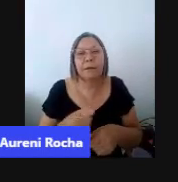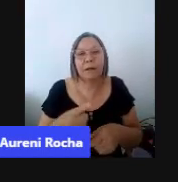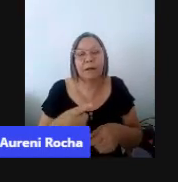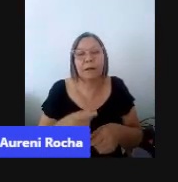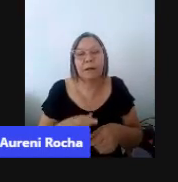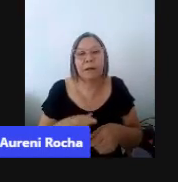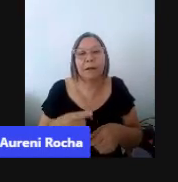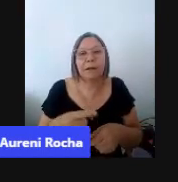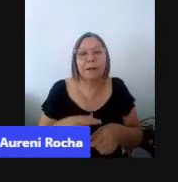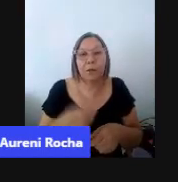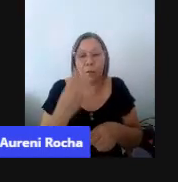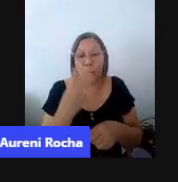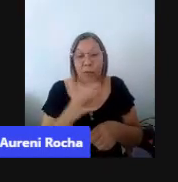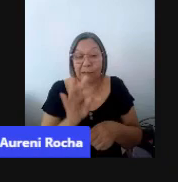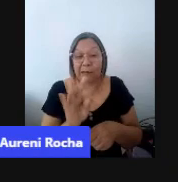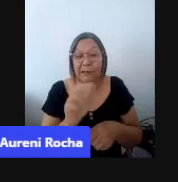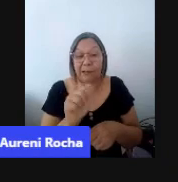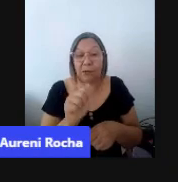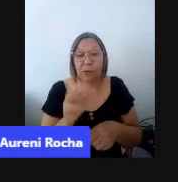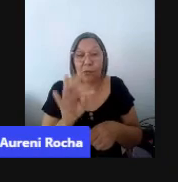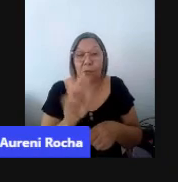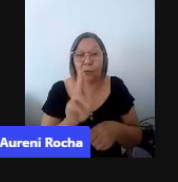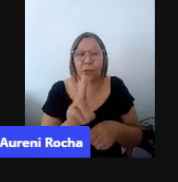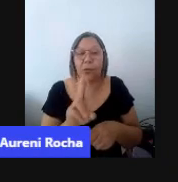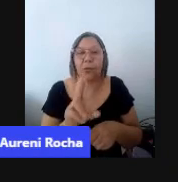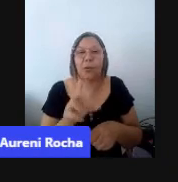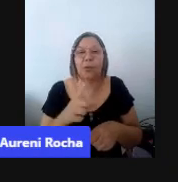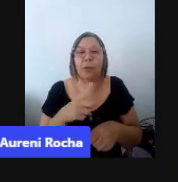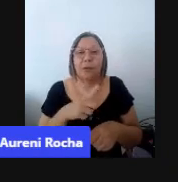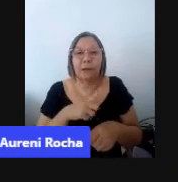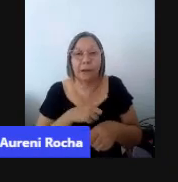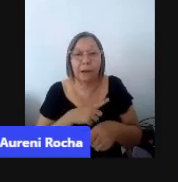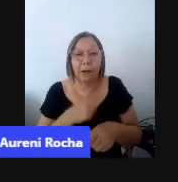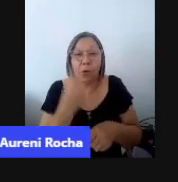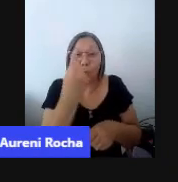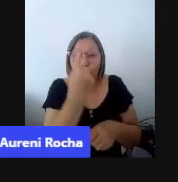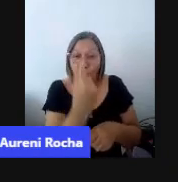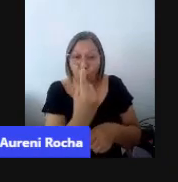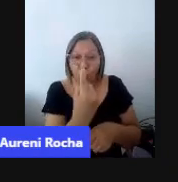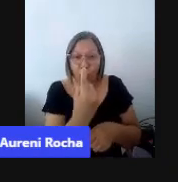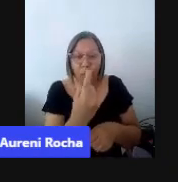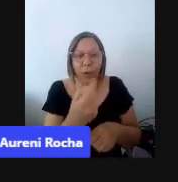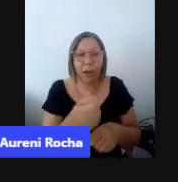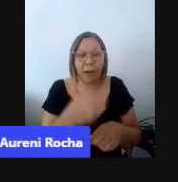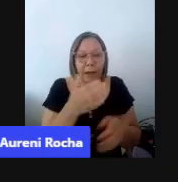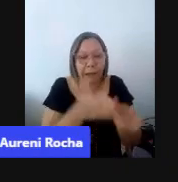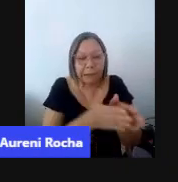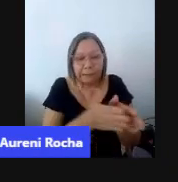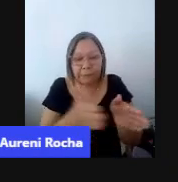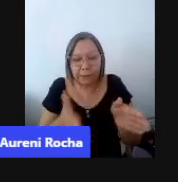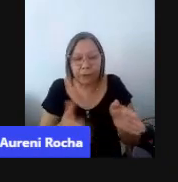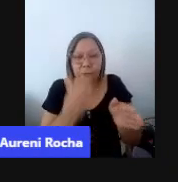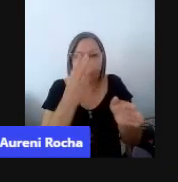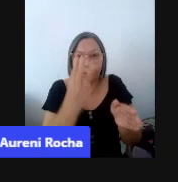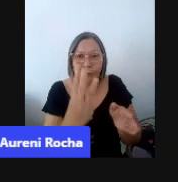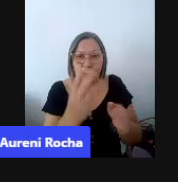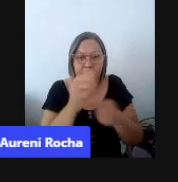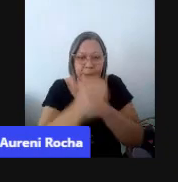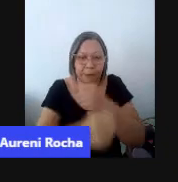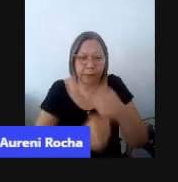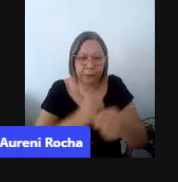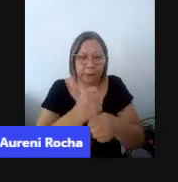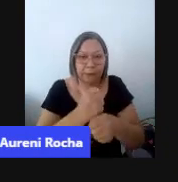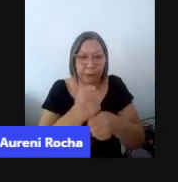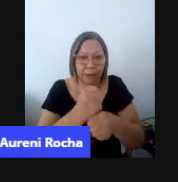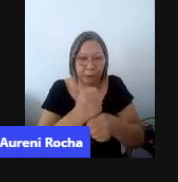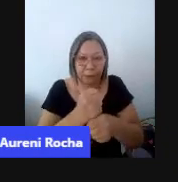cada ano. O tatu canastra só 1 a cada 3 anos. Então, em 3 anos, o tatu canastra produziu 1 filhote e o